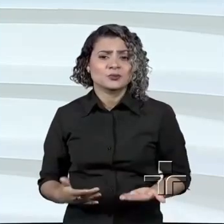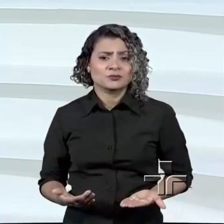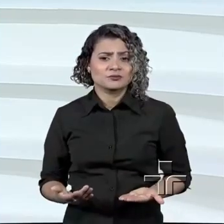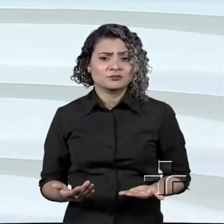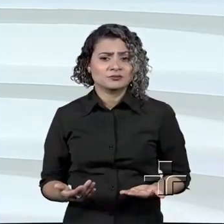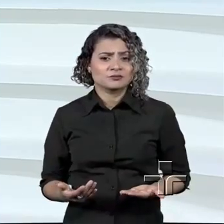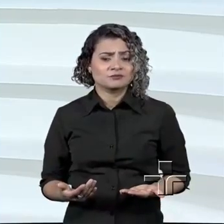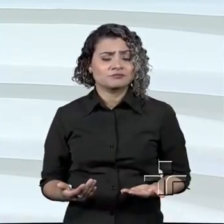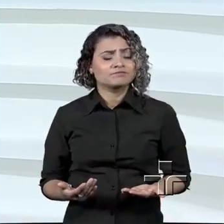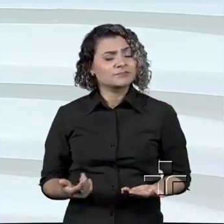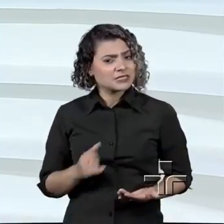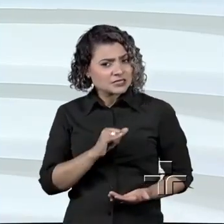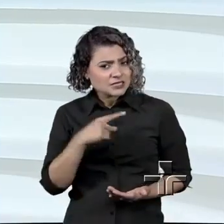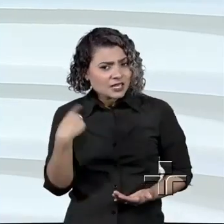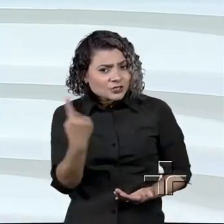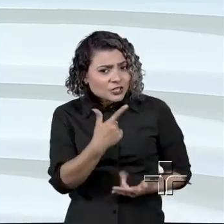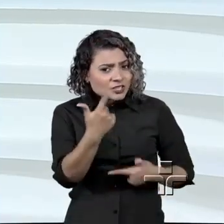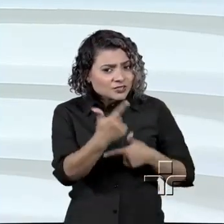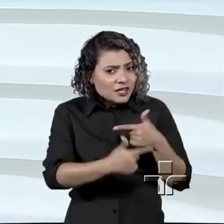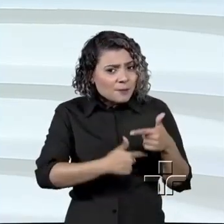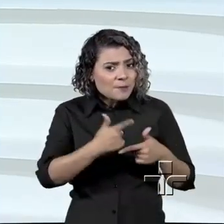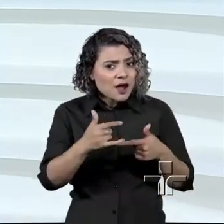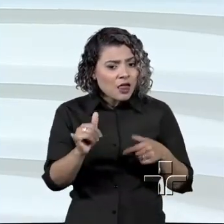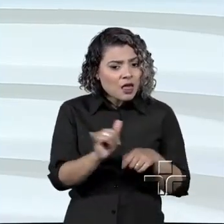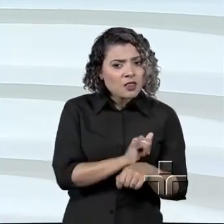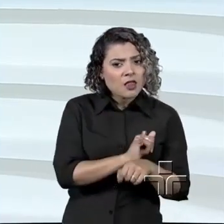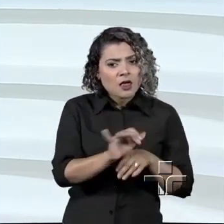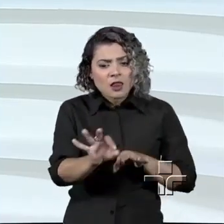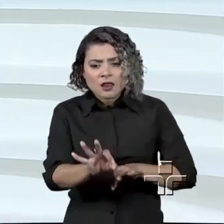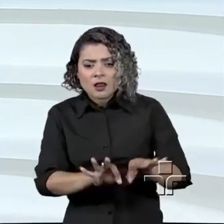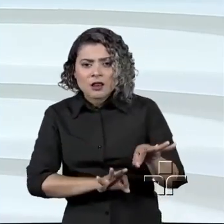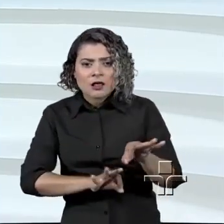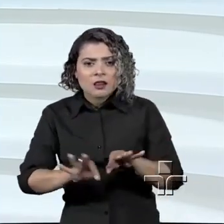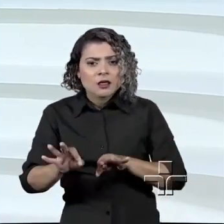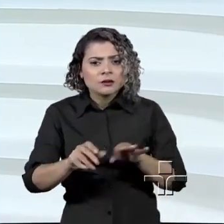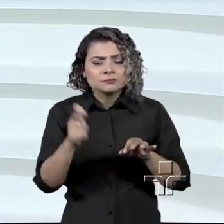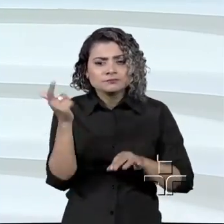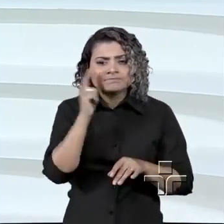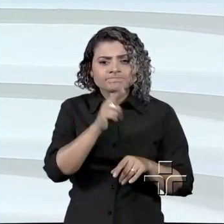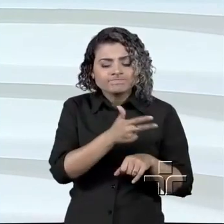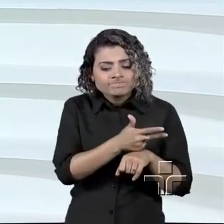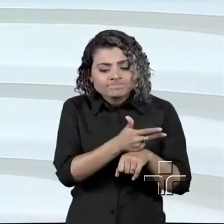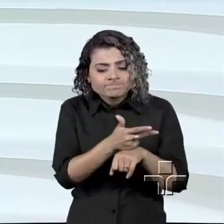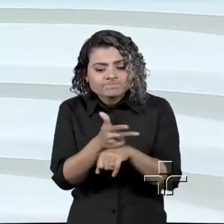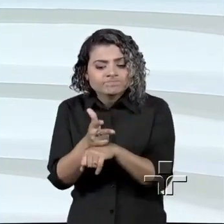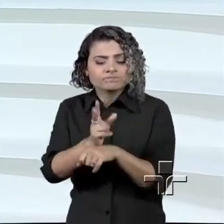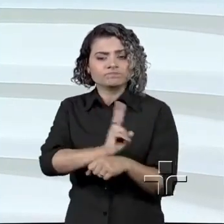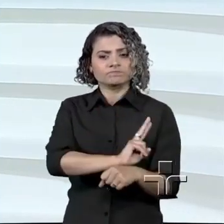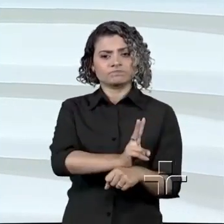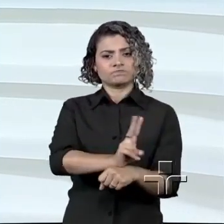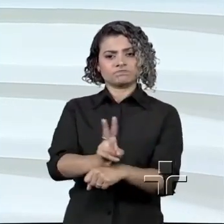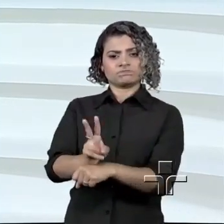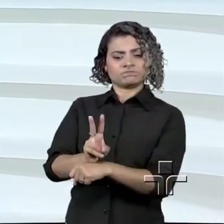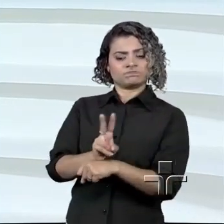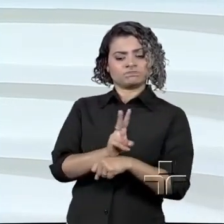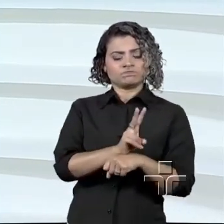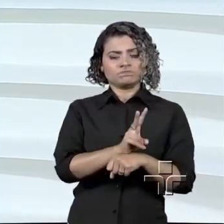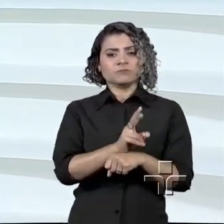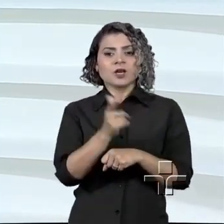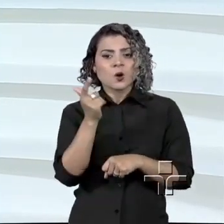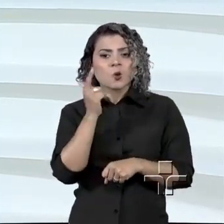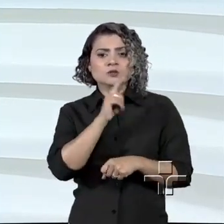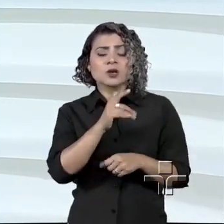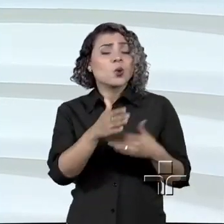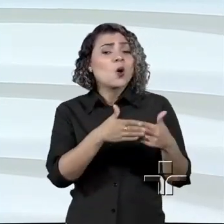se a gente trabalha para criar mecanismos, né, de monitoramento, de fiscalização, não importa qual